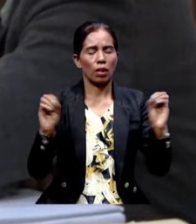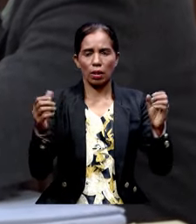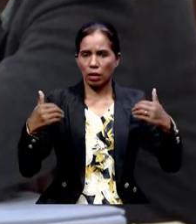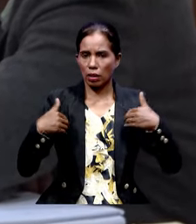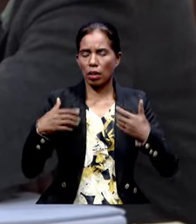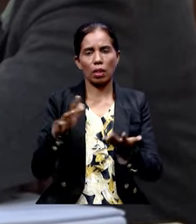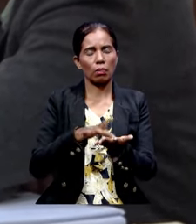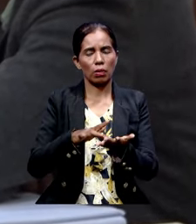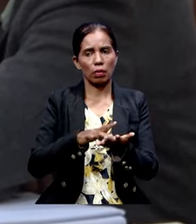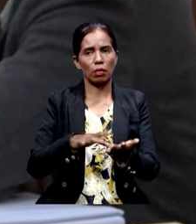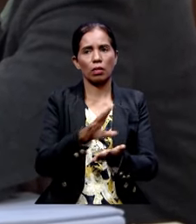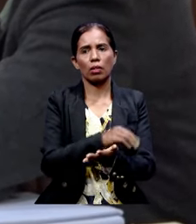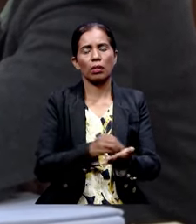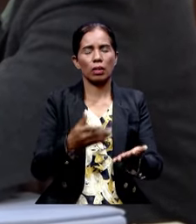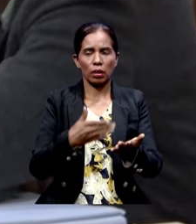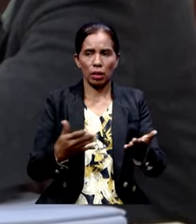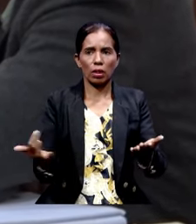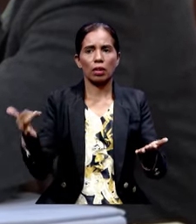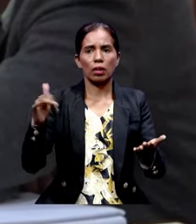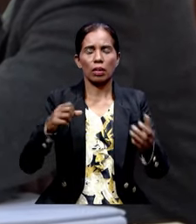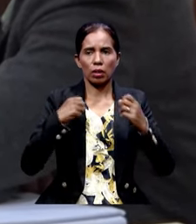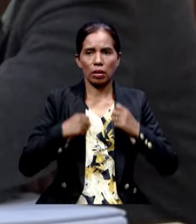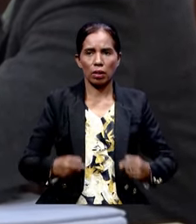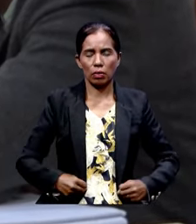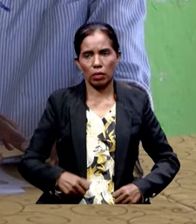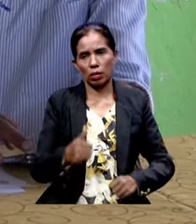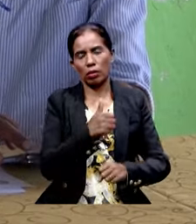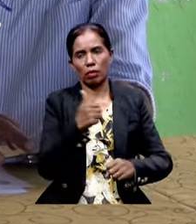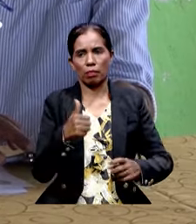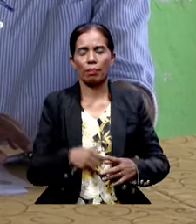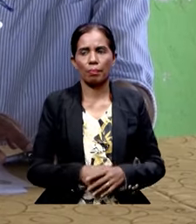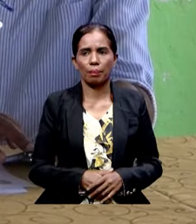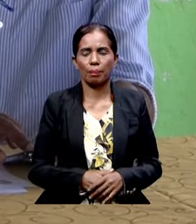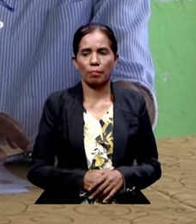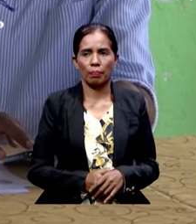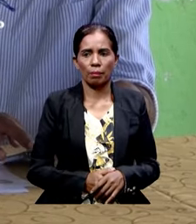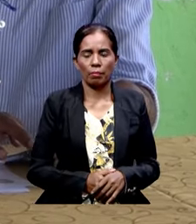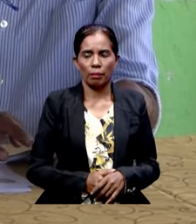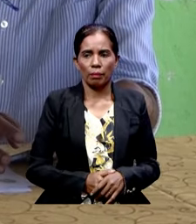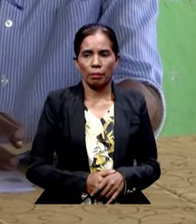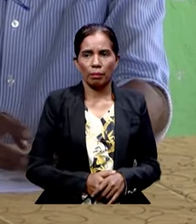moro no reazente i a facilidade saúde sira. Celina Lopes, Dilma Suzeti, GMN.